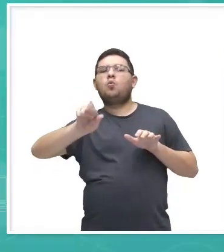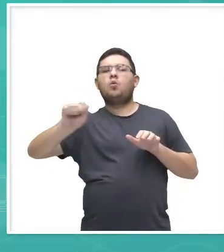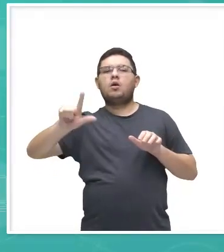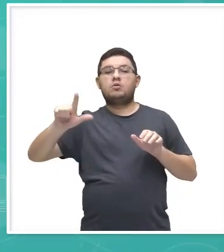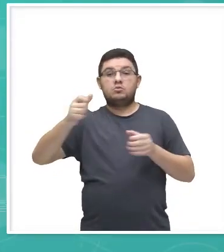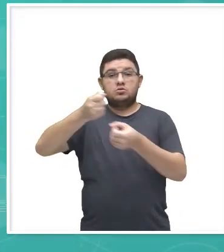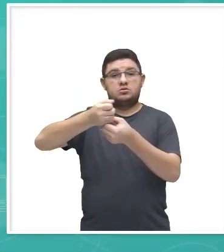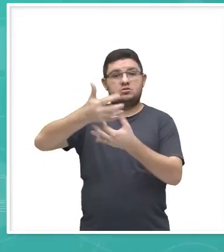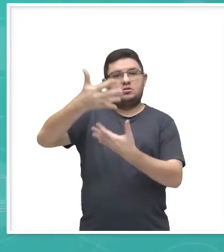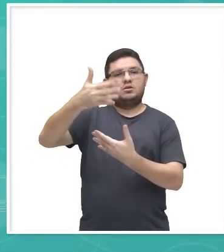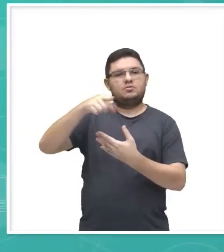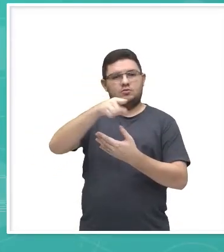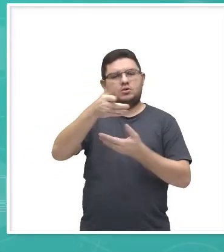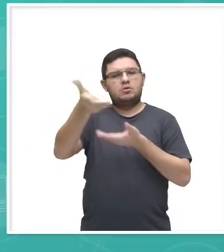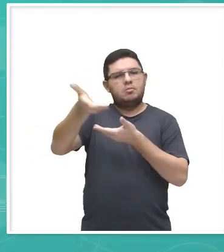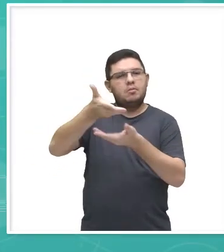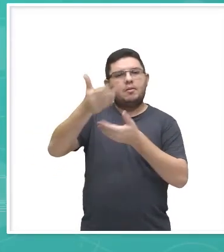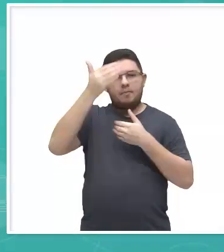próxima aula.